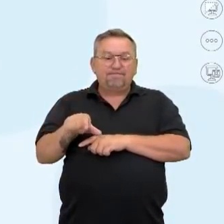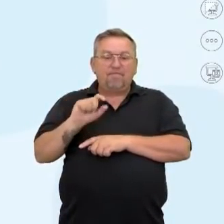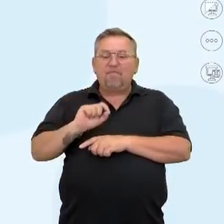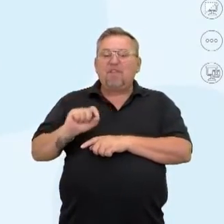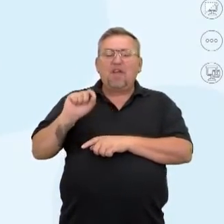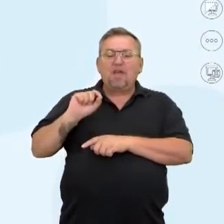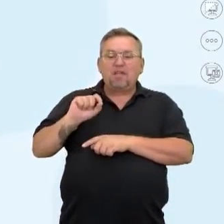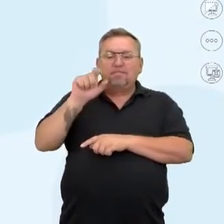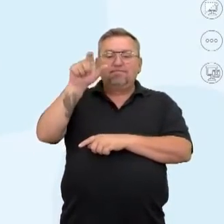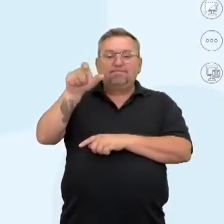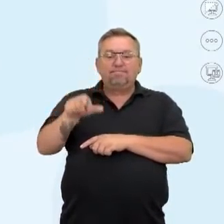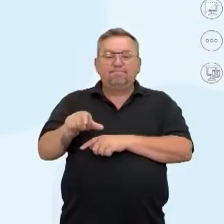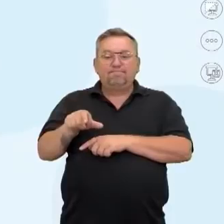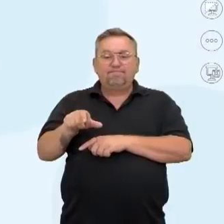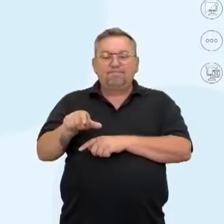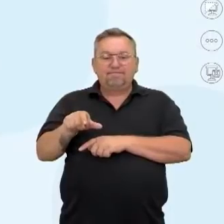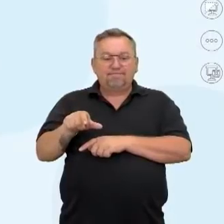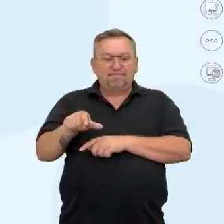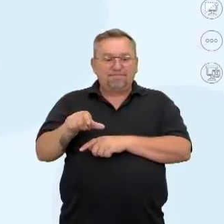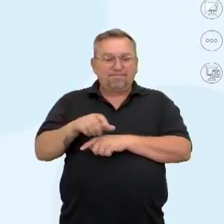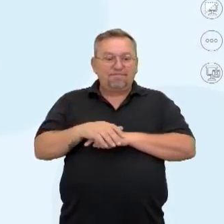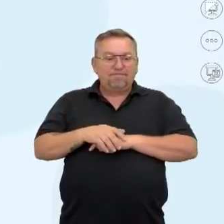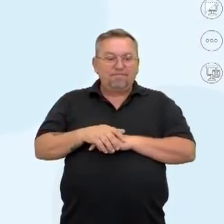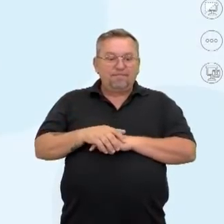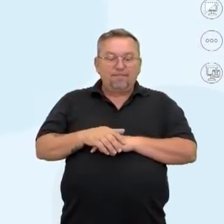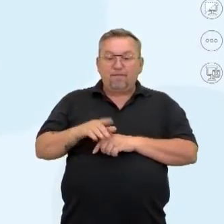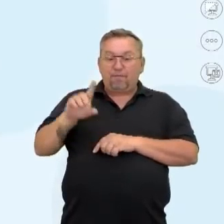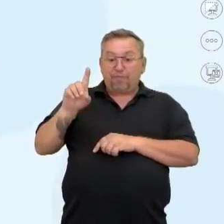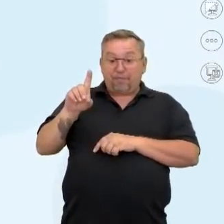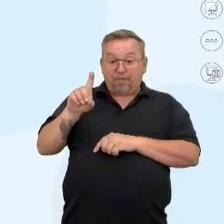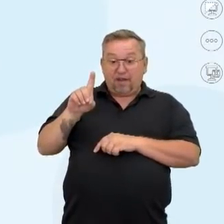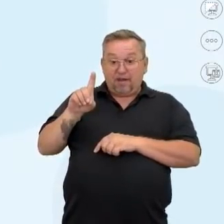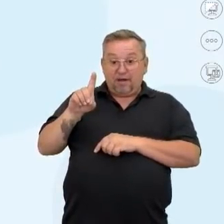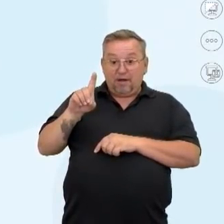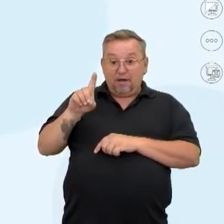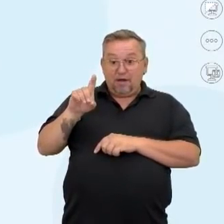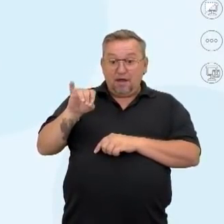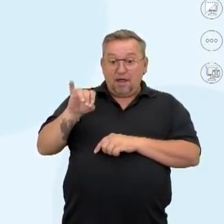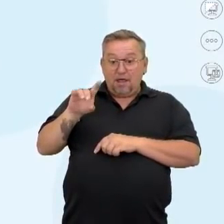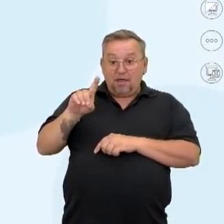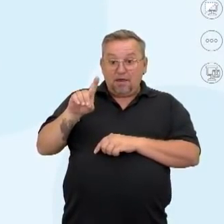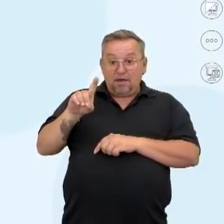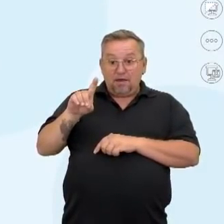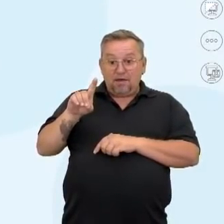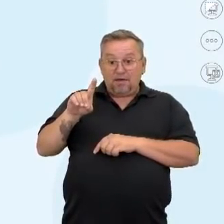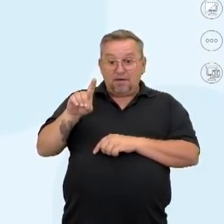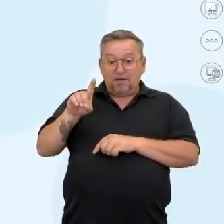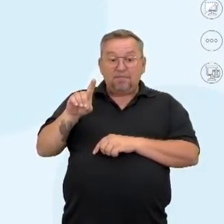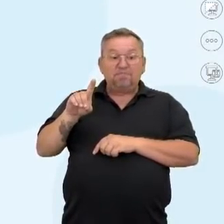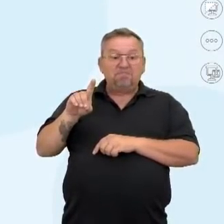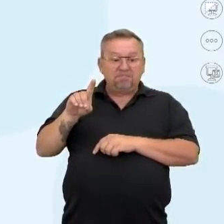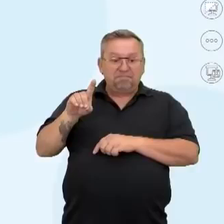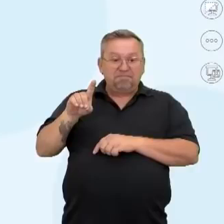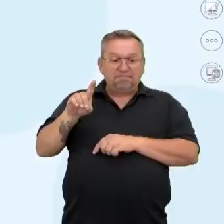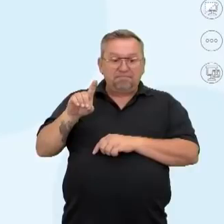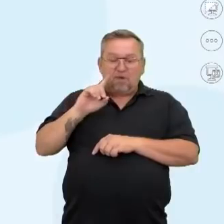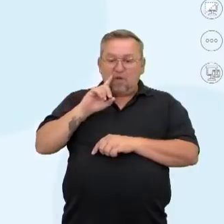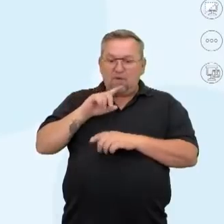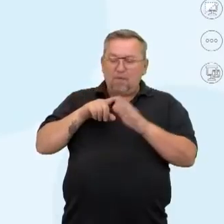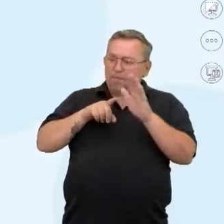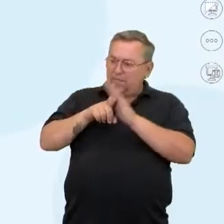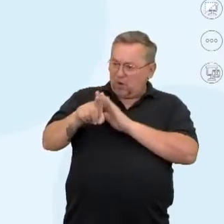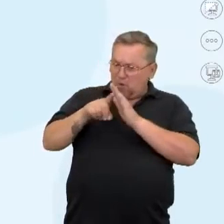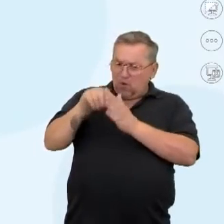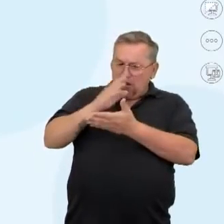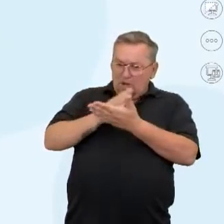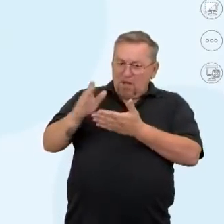né? Tá. Beijo, Alessandra. Ok. E aí, did they have dinner? Olha só, quando a gente começa a pergunta